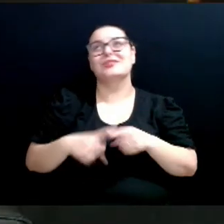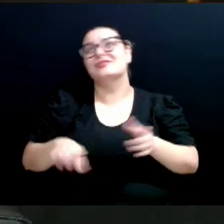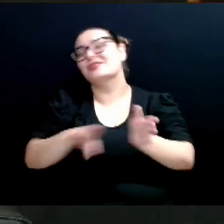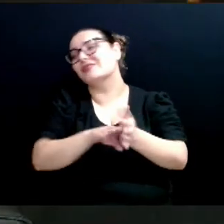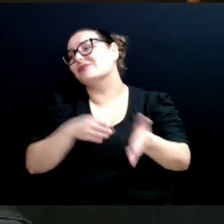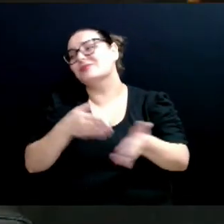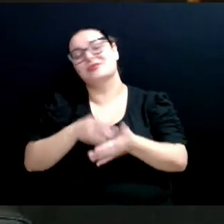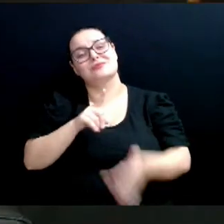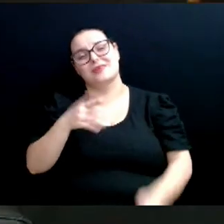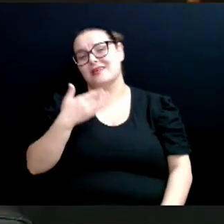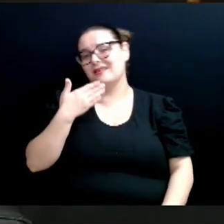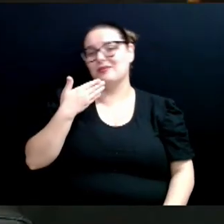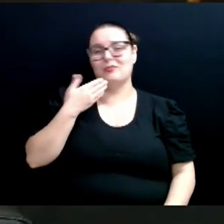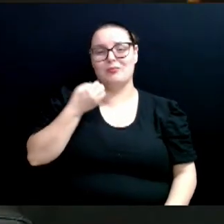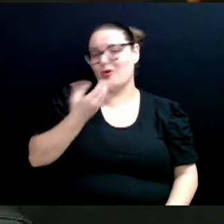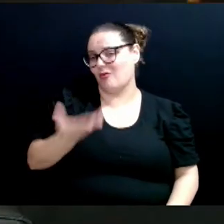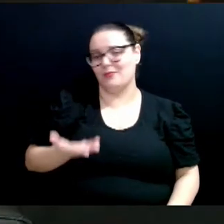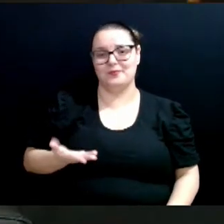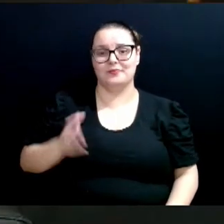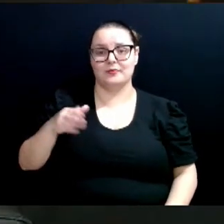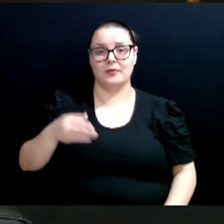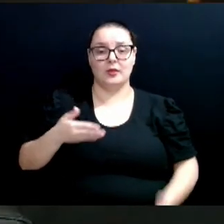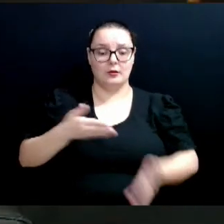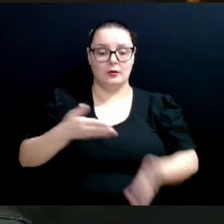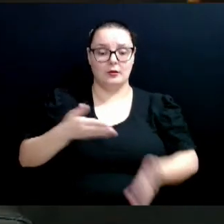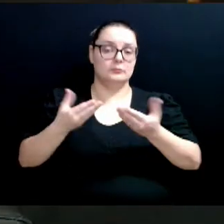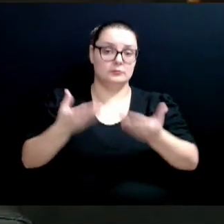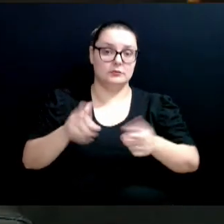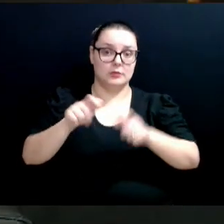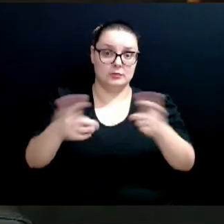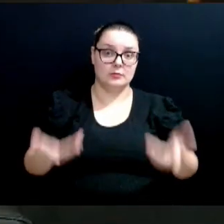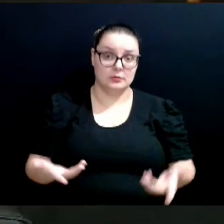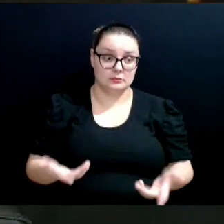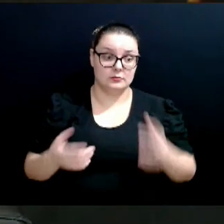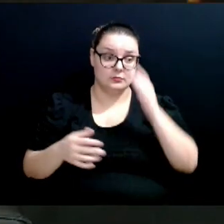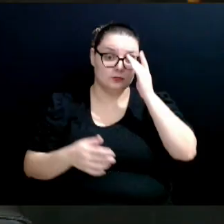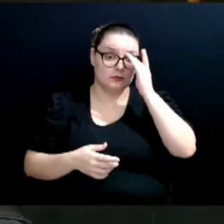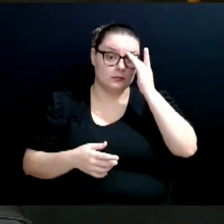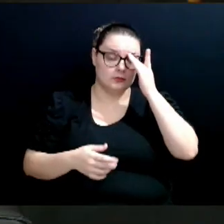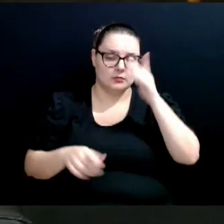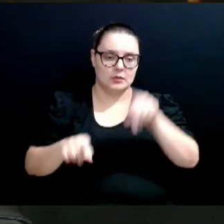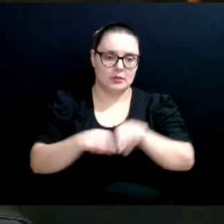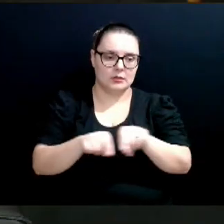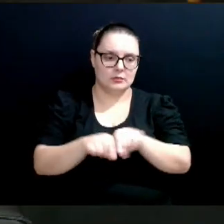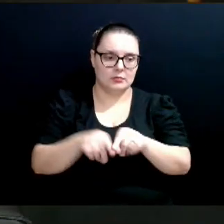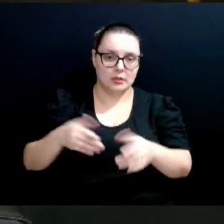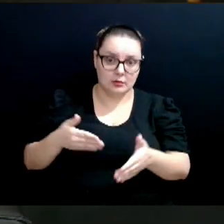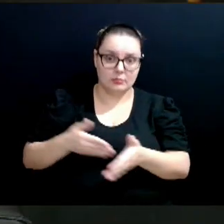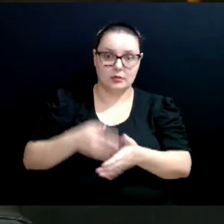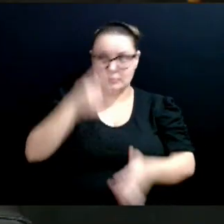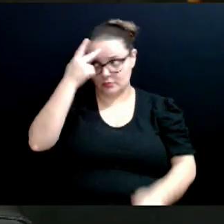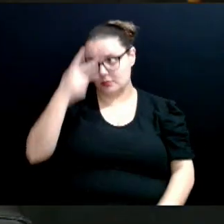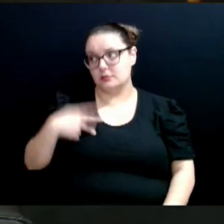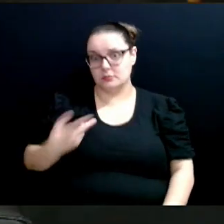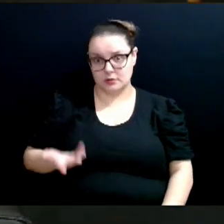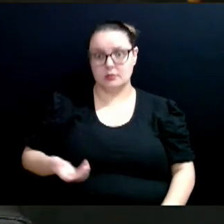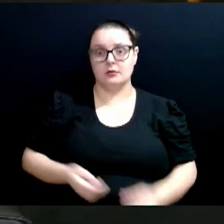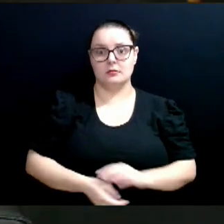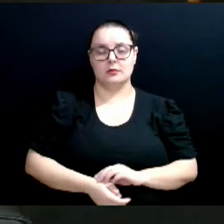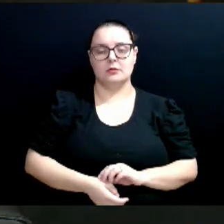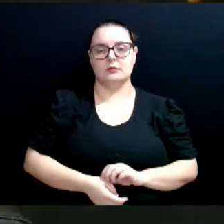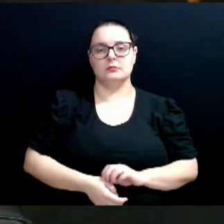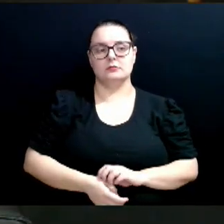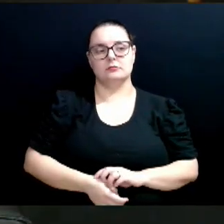quando a gente coloca limite nos outros, de certa forma, também a gente coloca limite em nós mesmos, né? Existe uma diferença entre